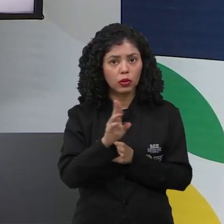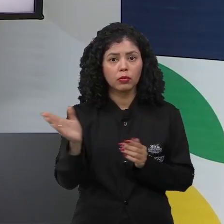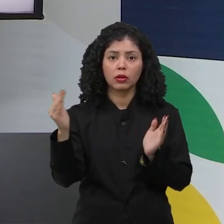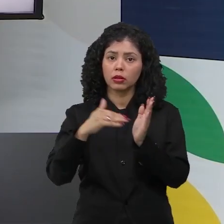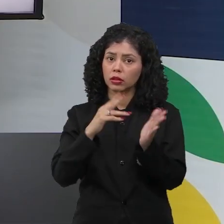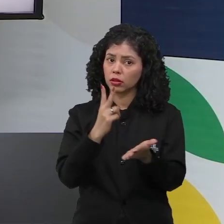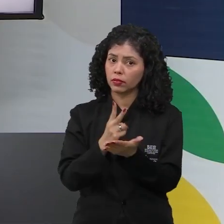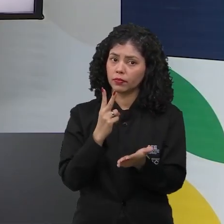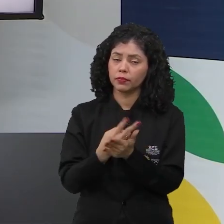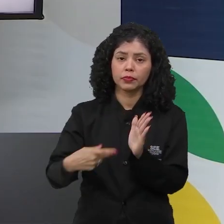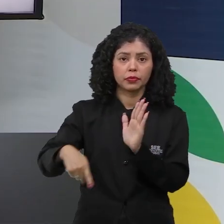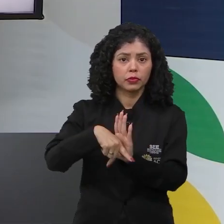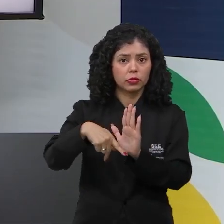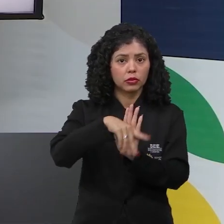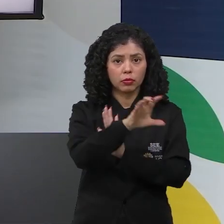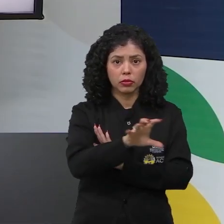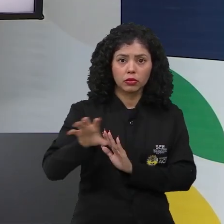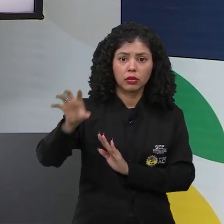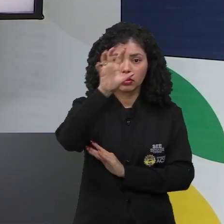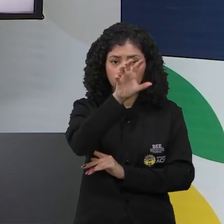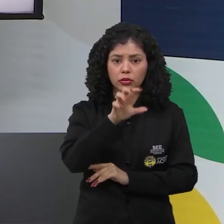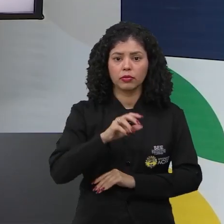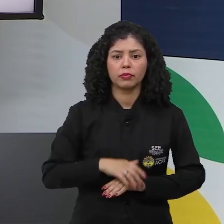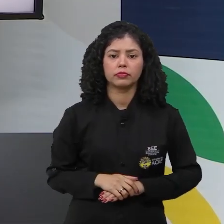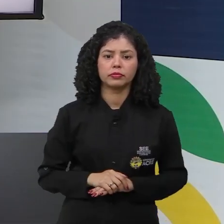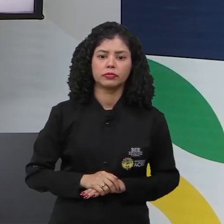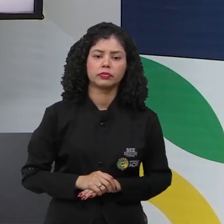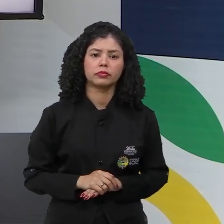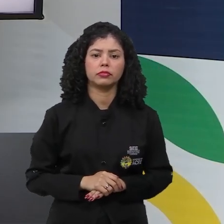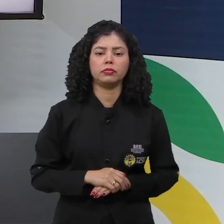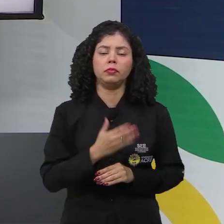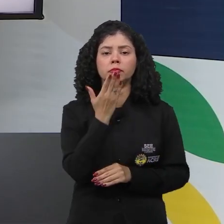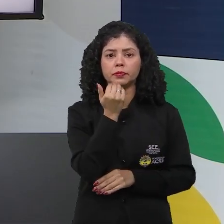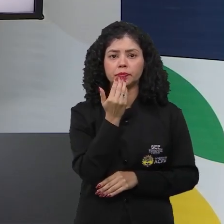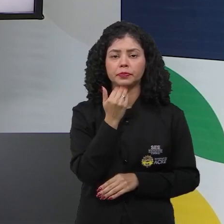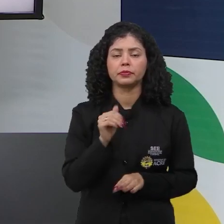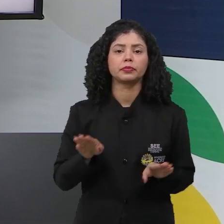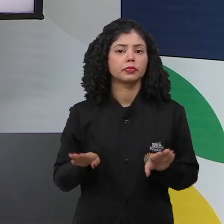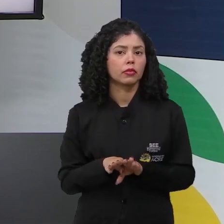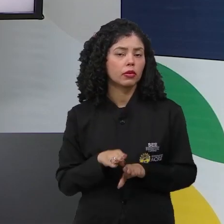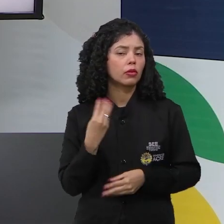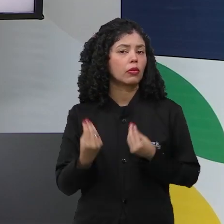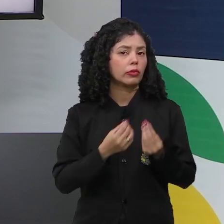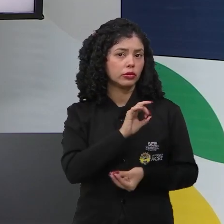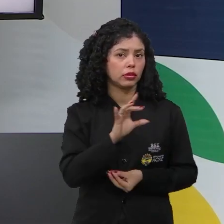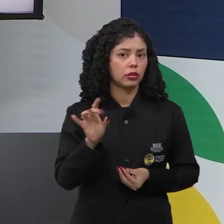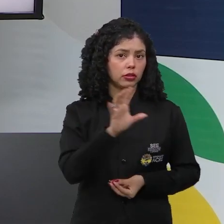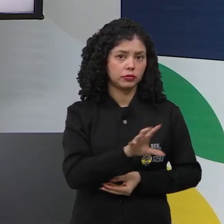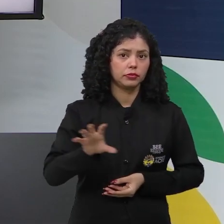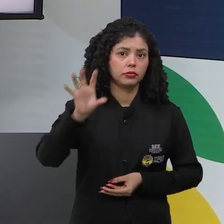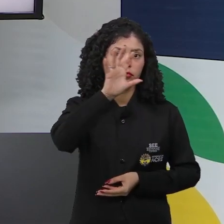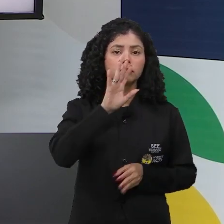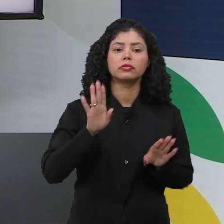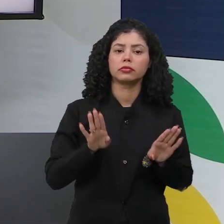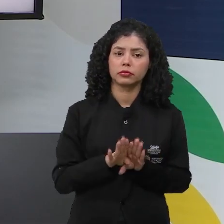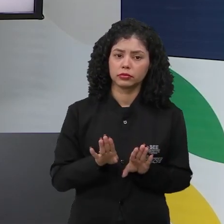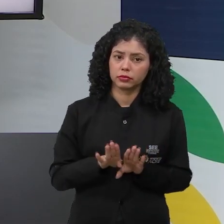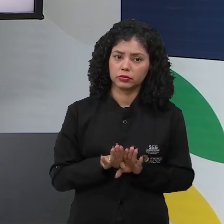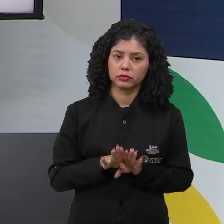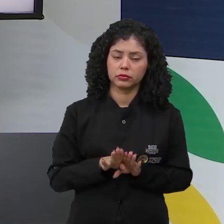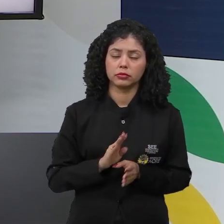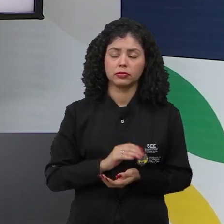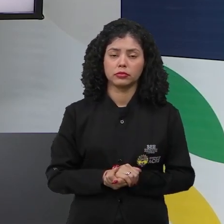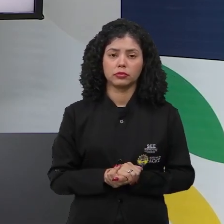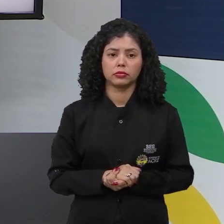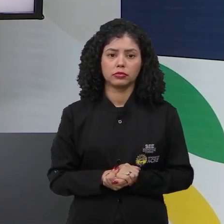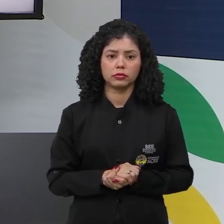mesmo típicas, como são o caso das comidas típicas de cada região, as comidas culinárias.